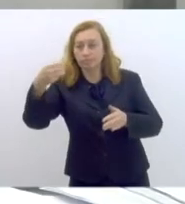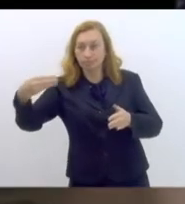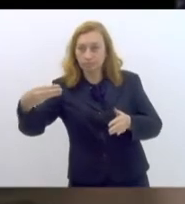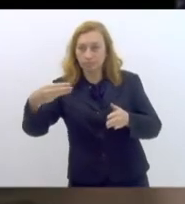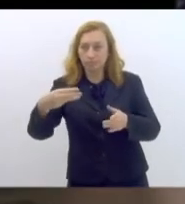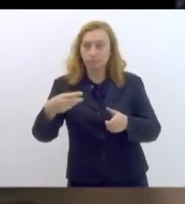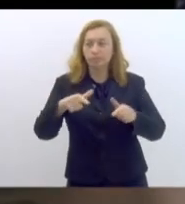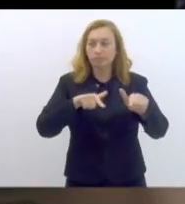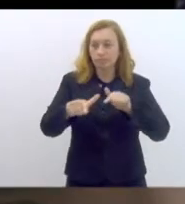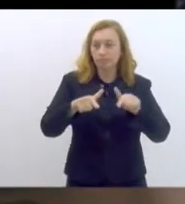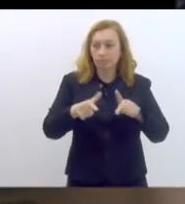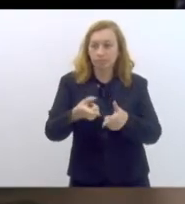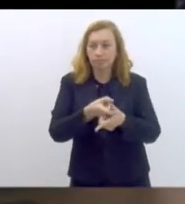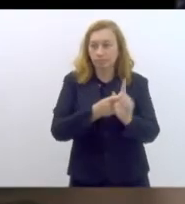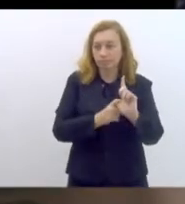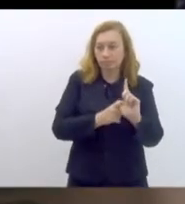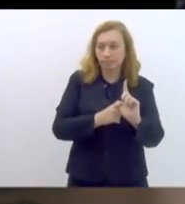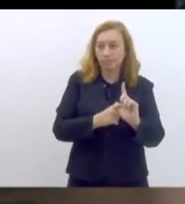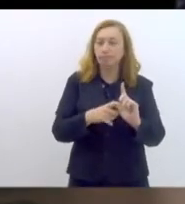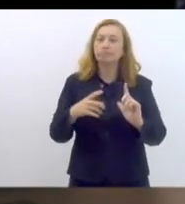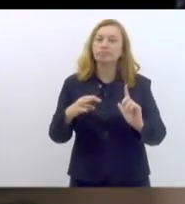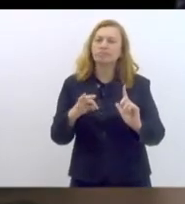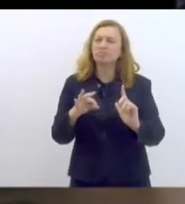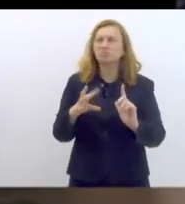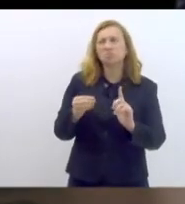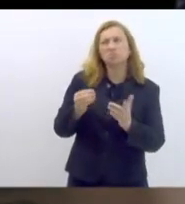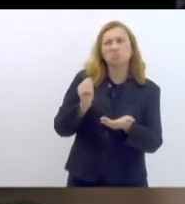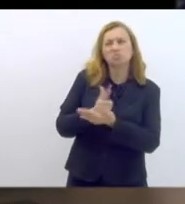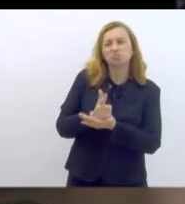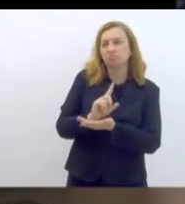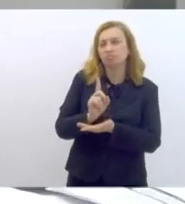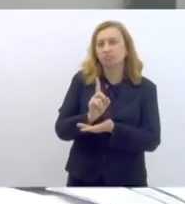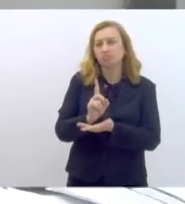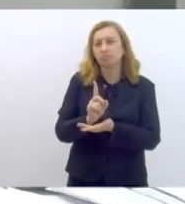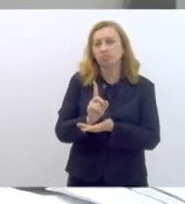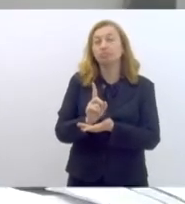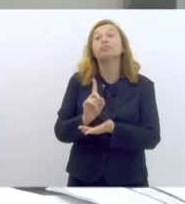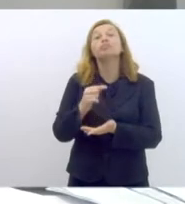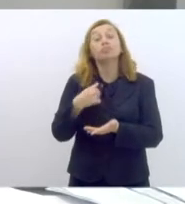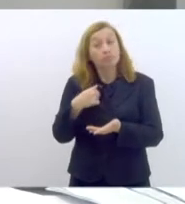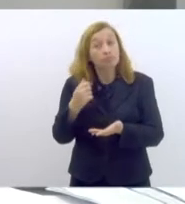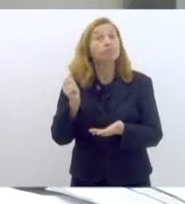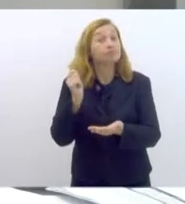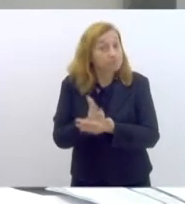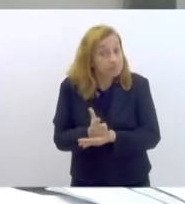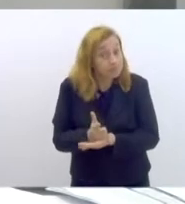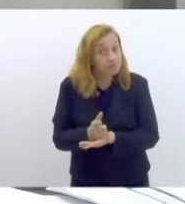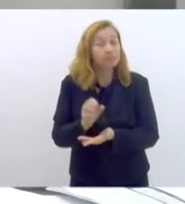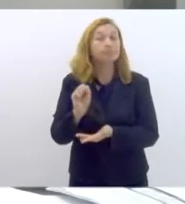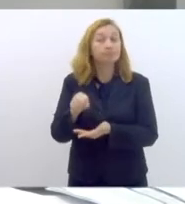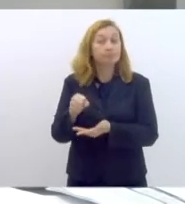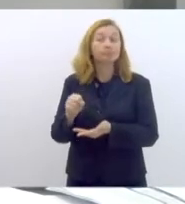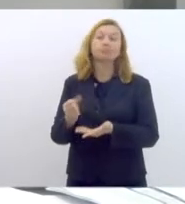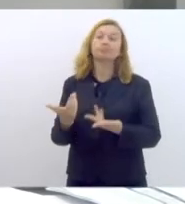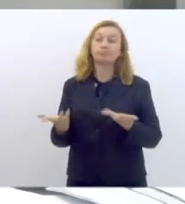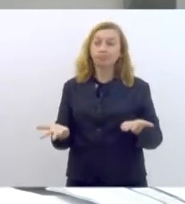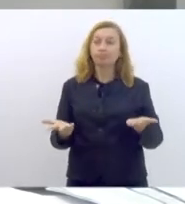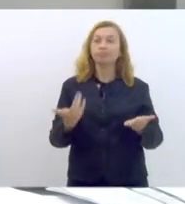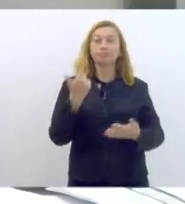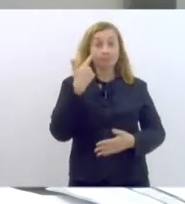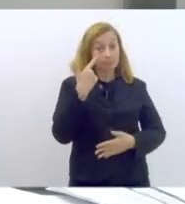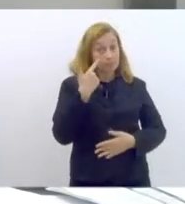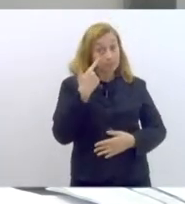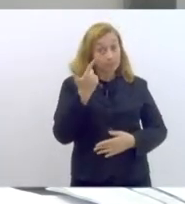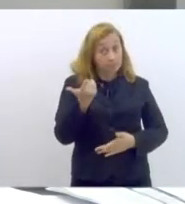serviço da dívida. É, só uma correção, não foi tudo pago, né? O pago foi. Não paguei, não, iria pagar, né? Sim, tá, só. Mas veja só